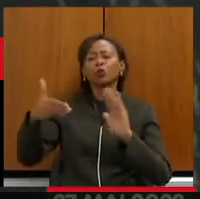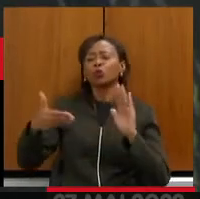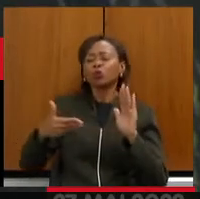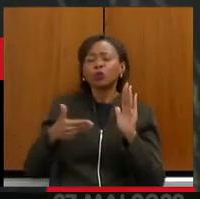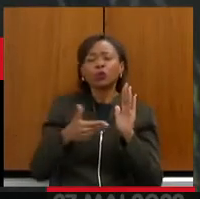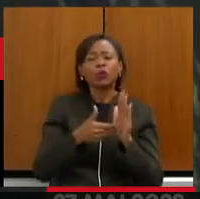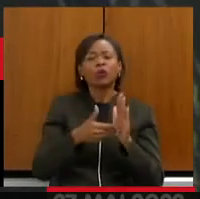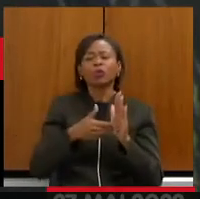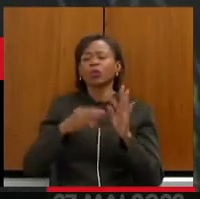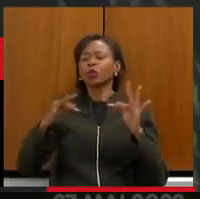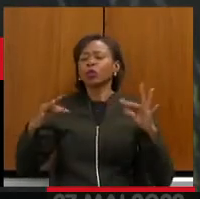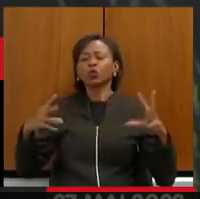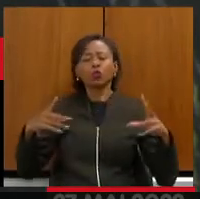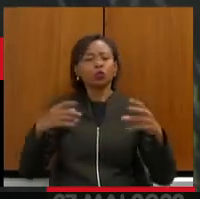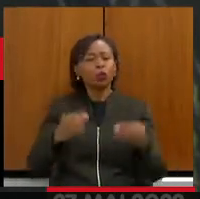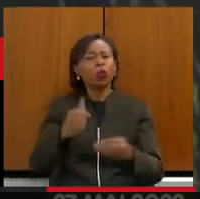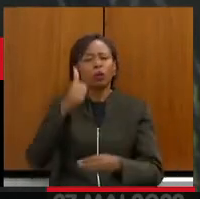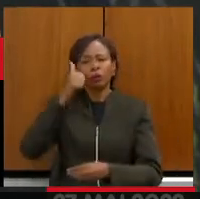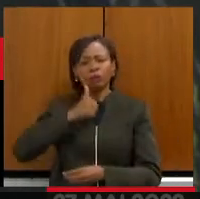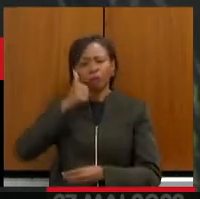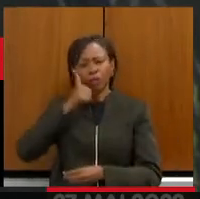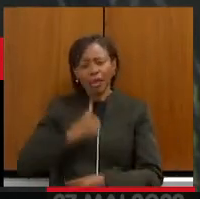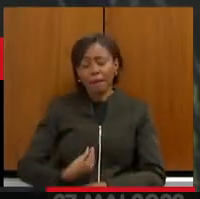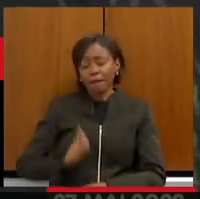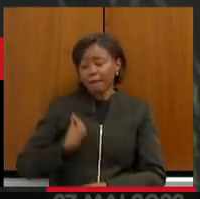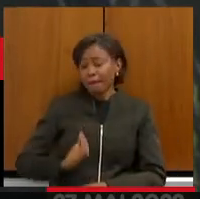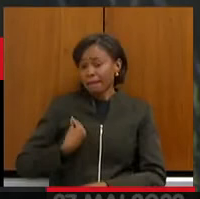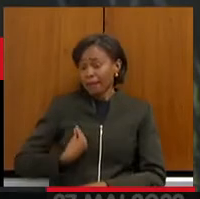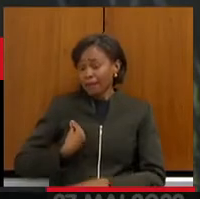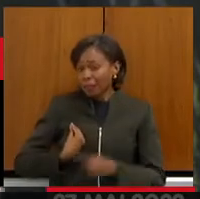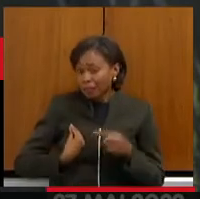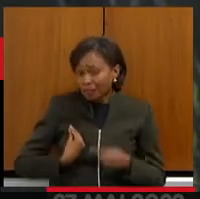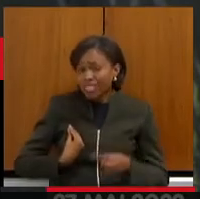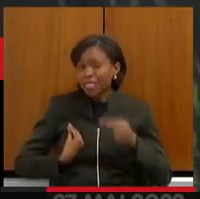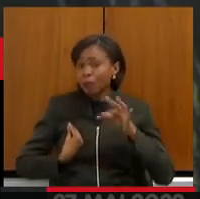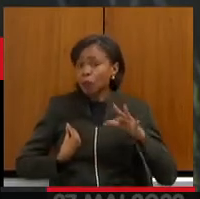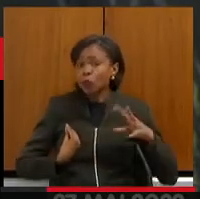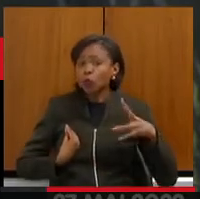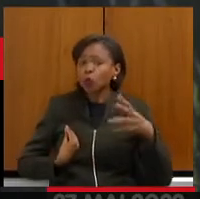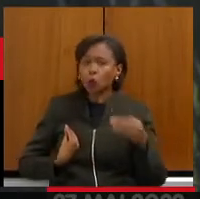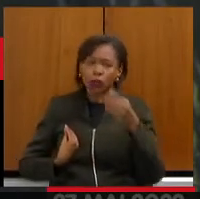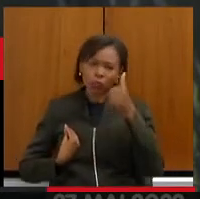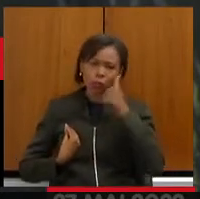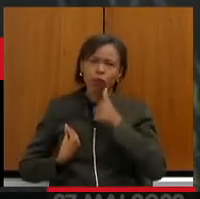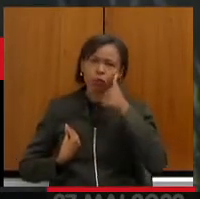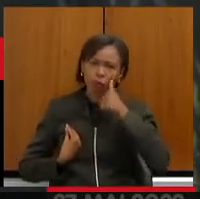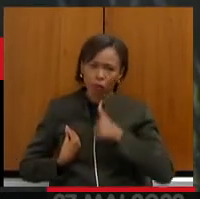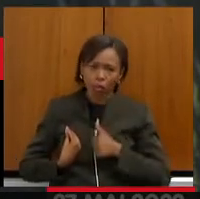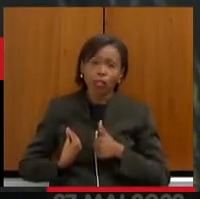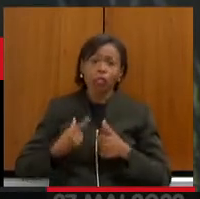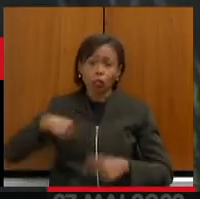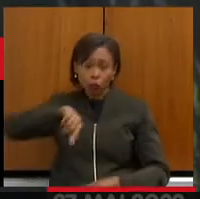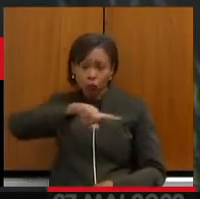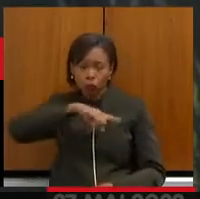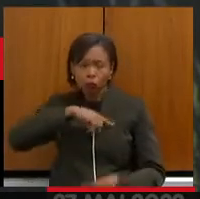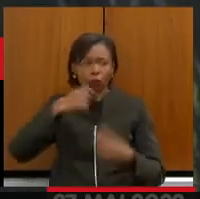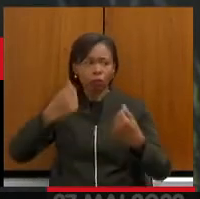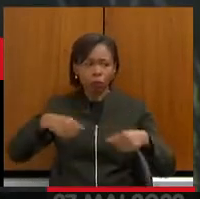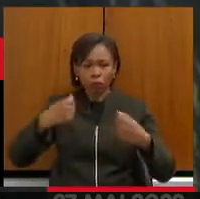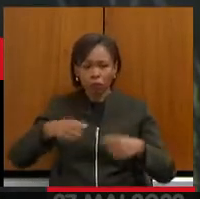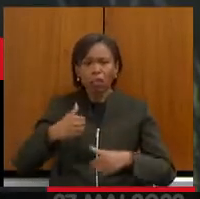e todos é vida para todas as mulheres nós precisamos construir